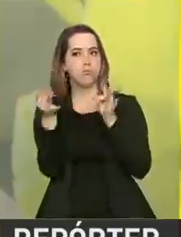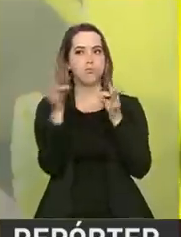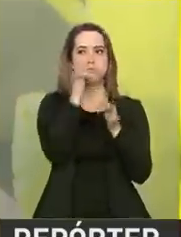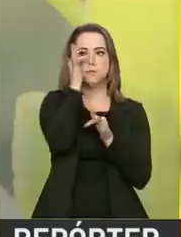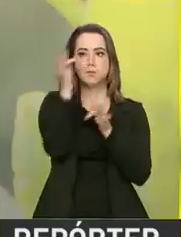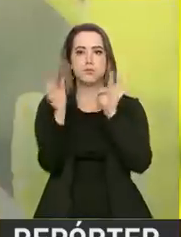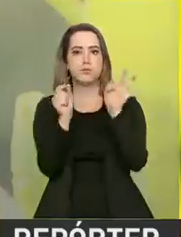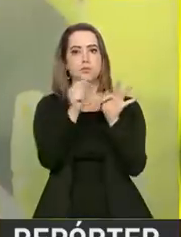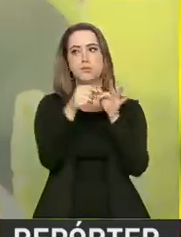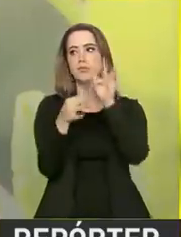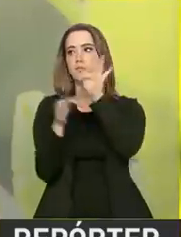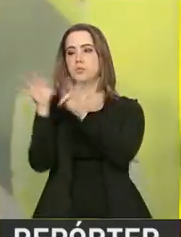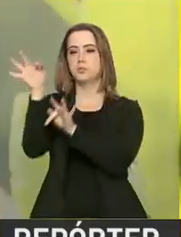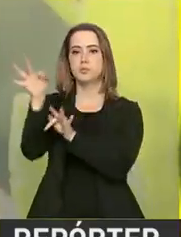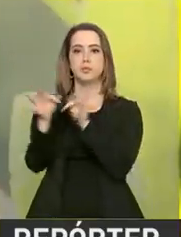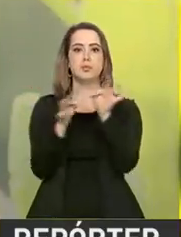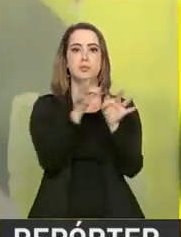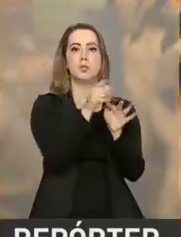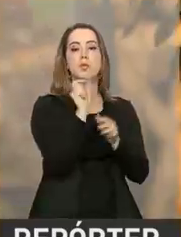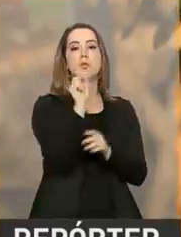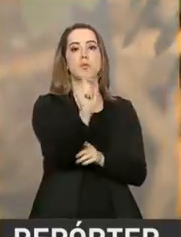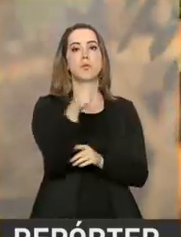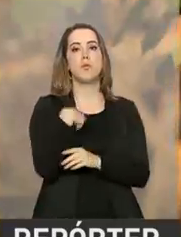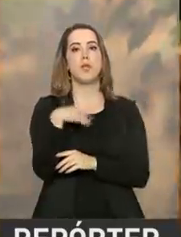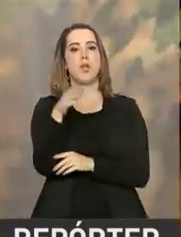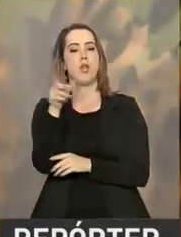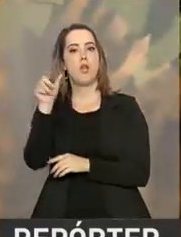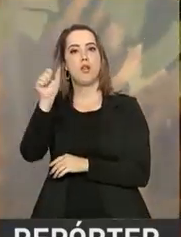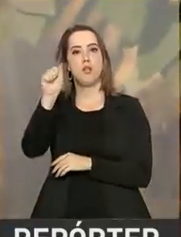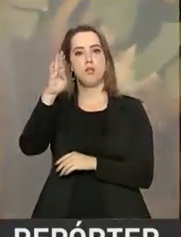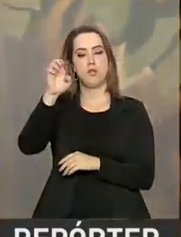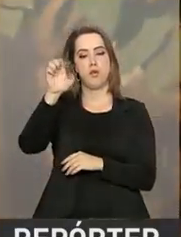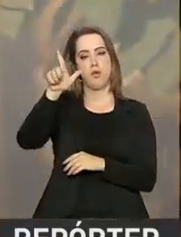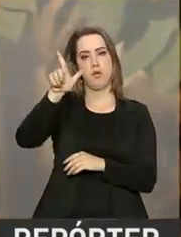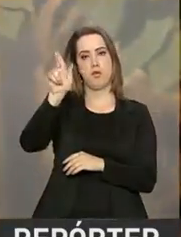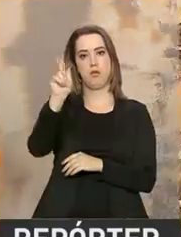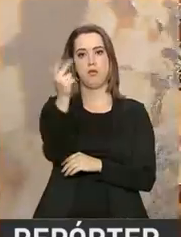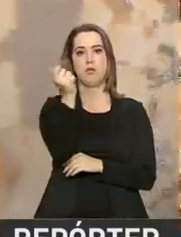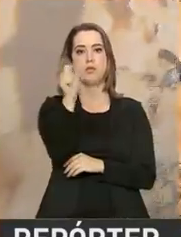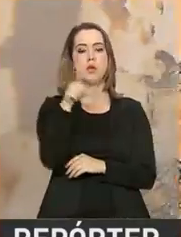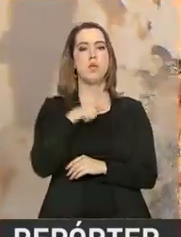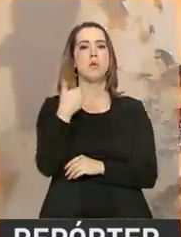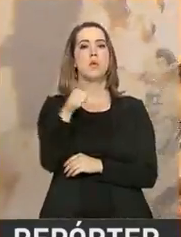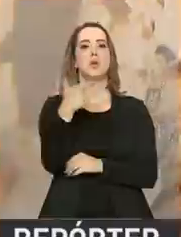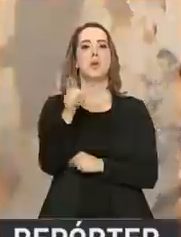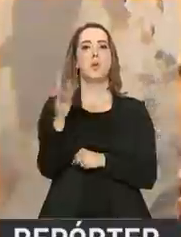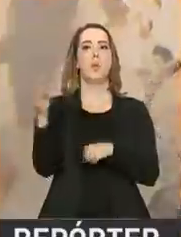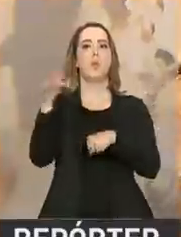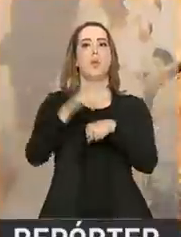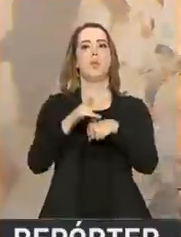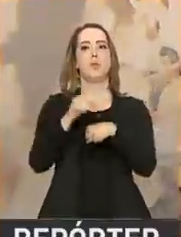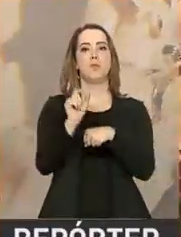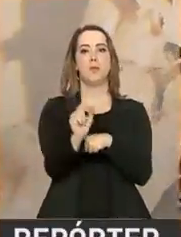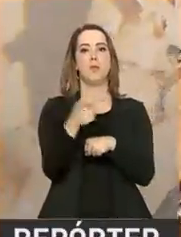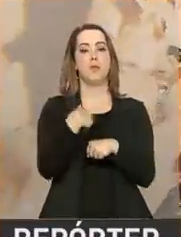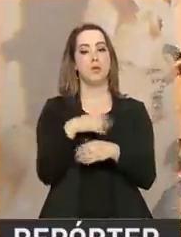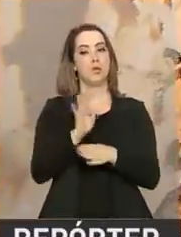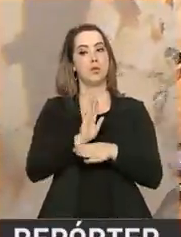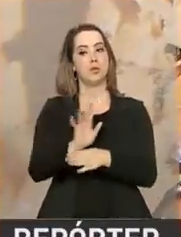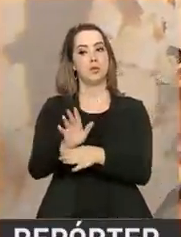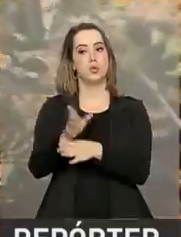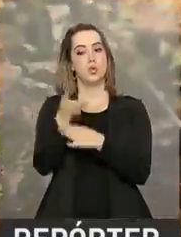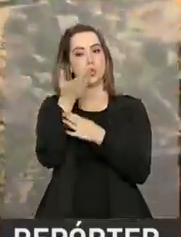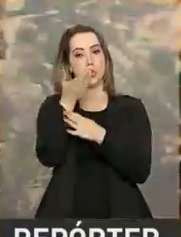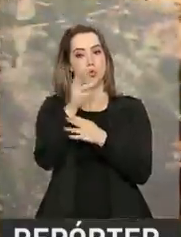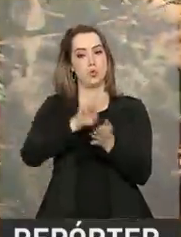Brasil os insetos que mais fazem a polinização são as abelhas sem ferrão e indiretamente contribuem para a produção de alimentos no